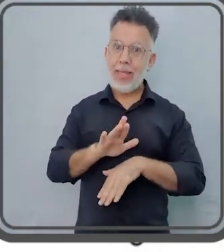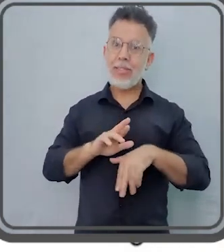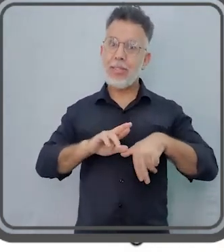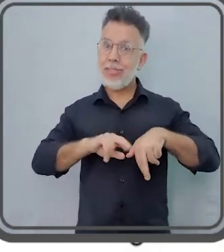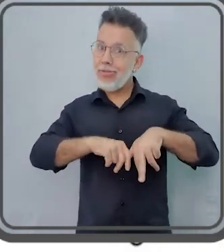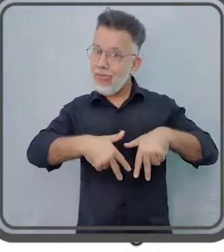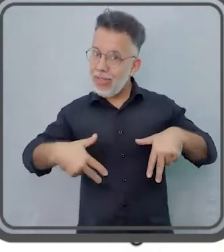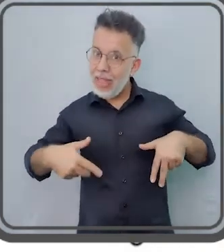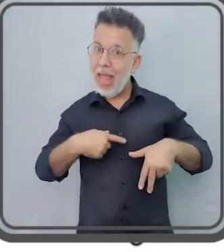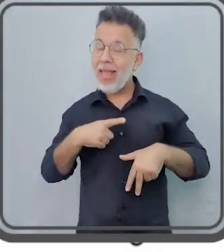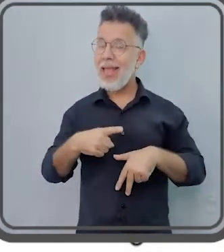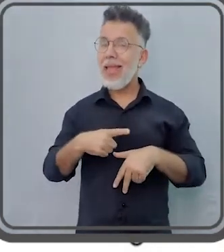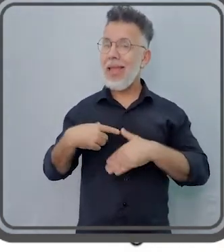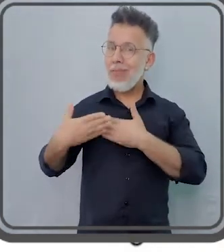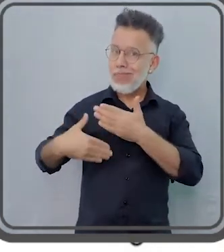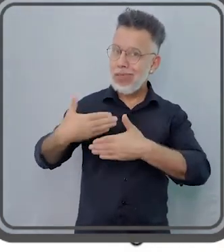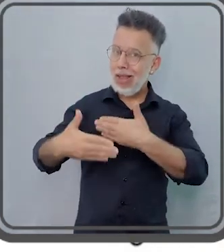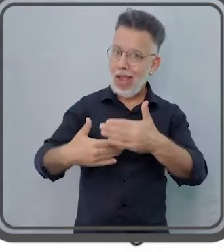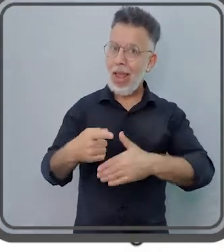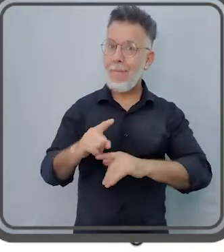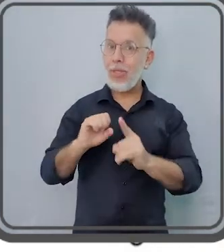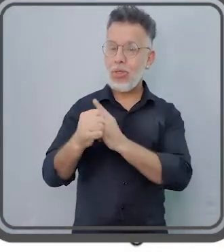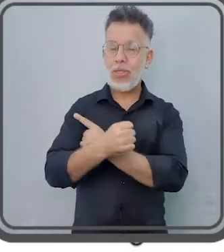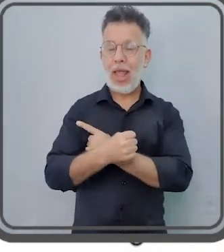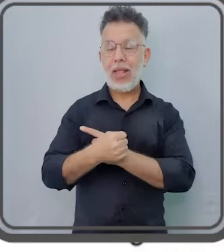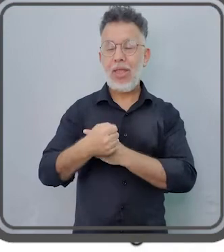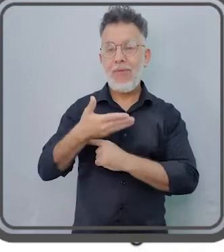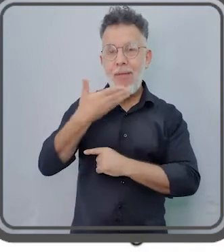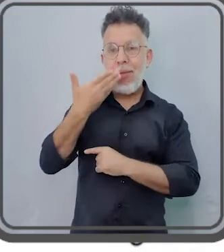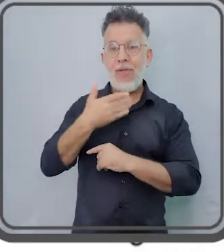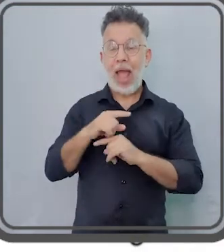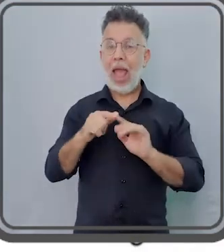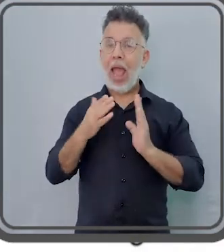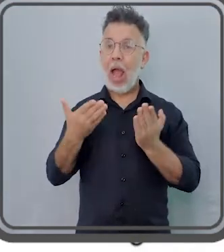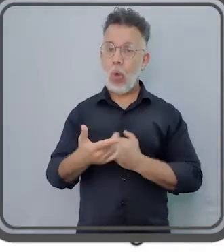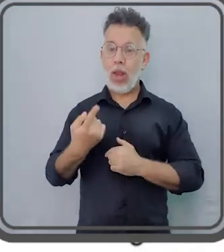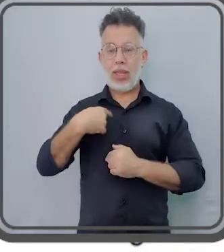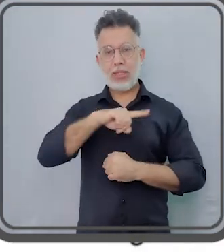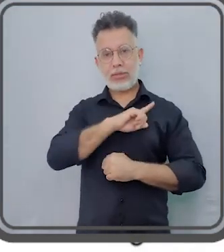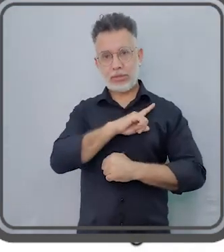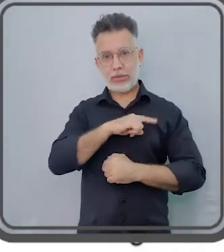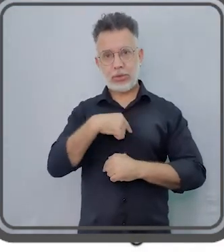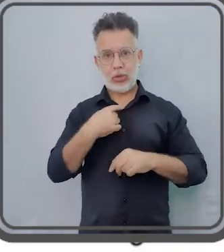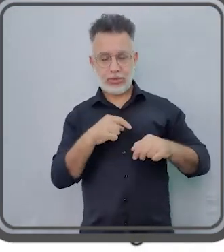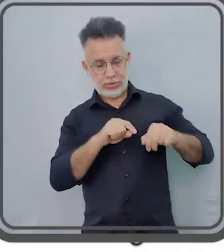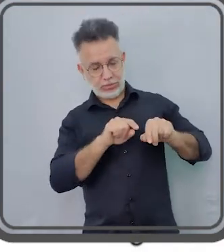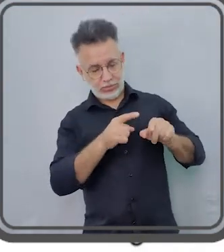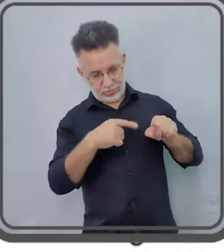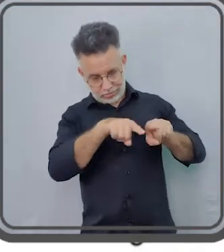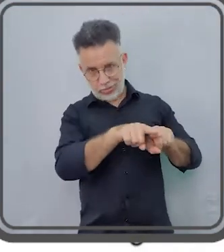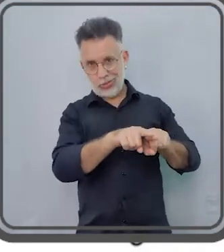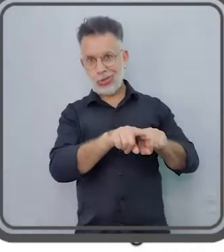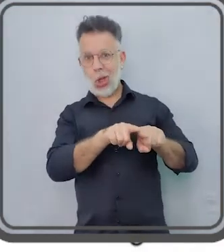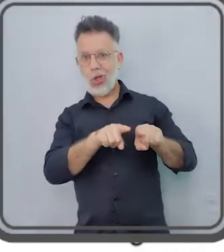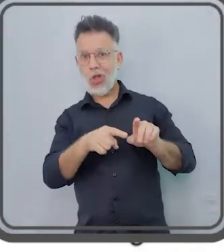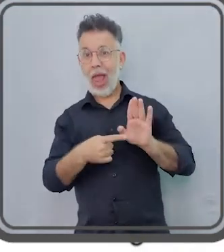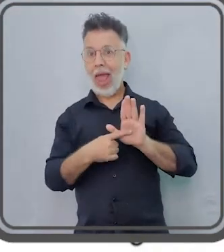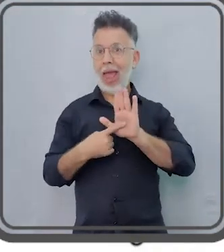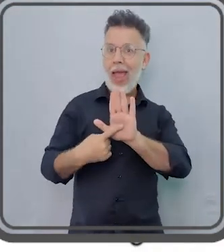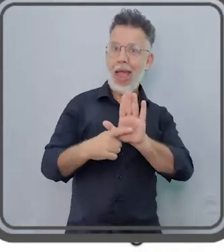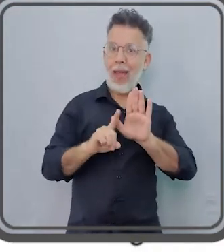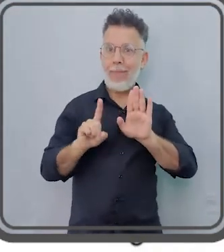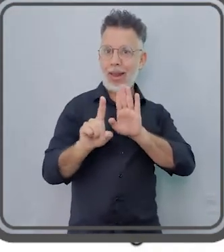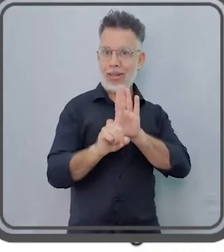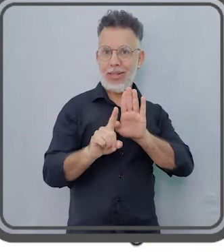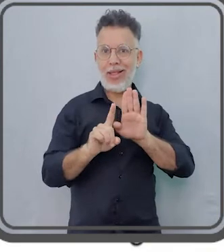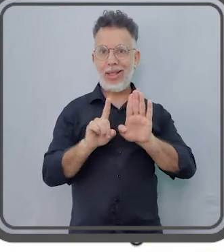para a sociedade se entrega de maneira mais fácil. Agora, das sócias, né, aparecer ou não, eu acho que a coisa vai acontecendo numa